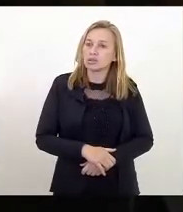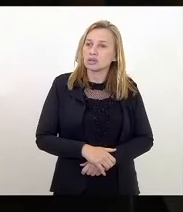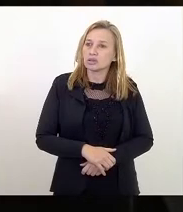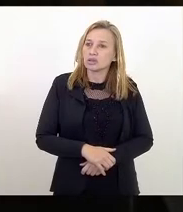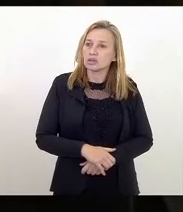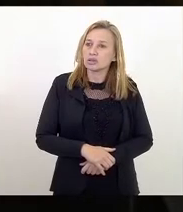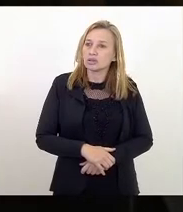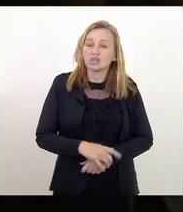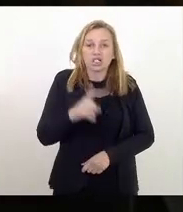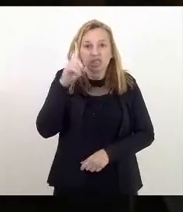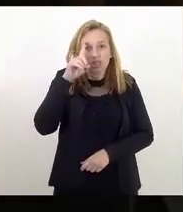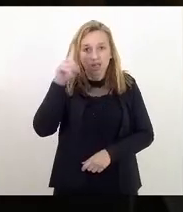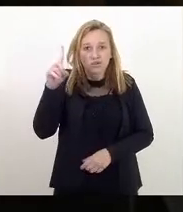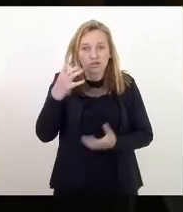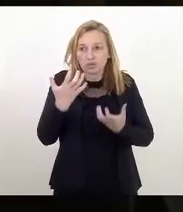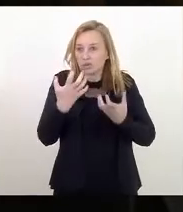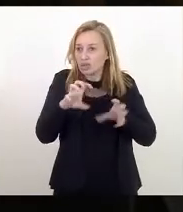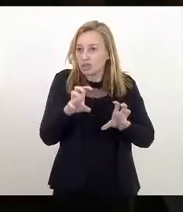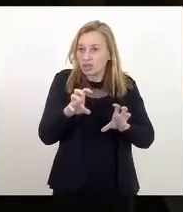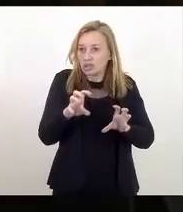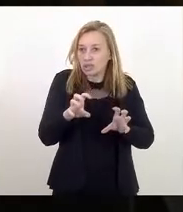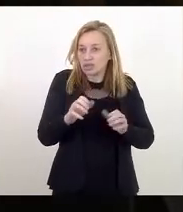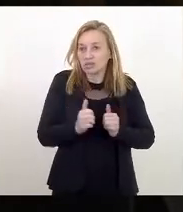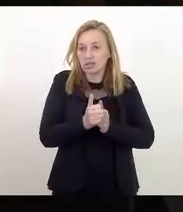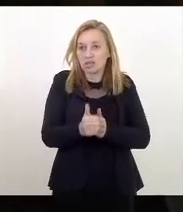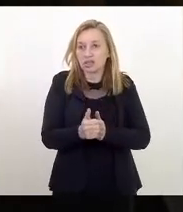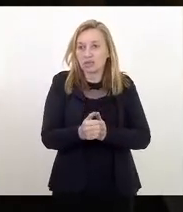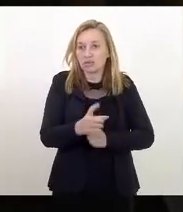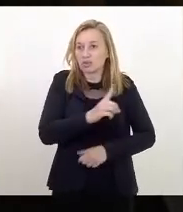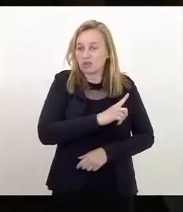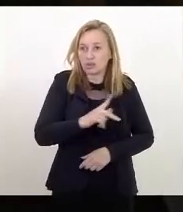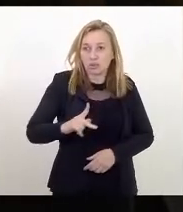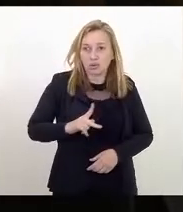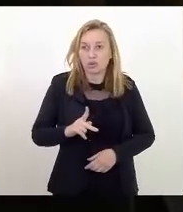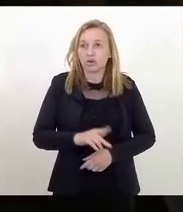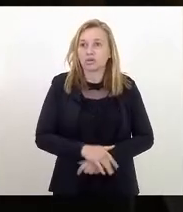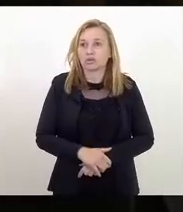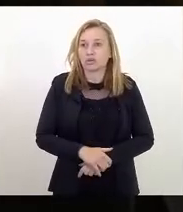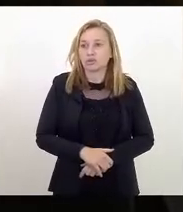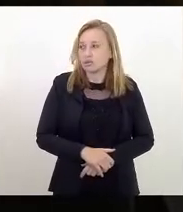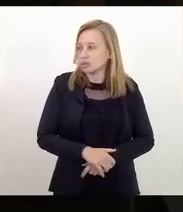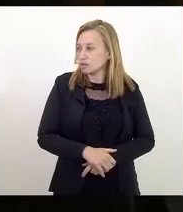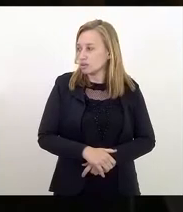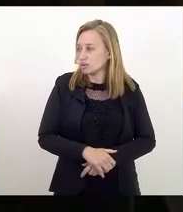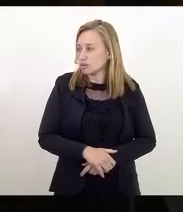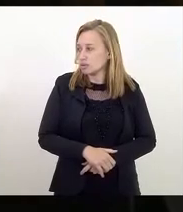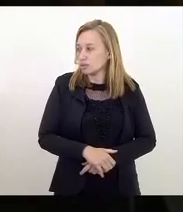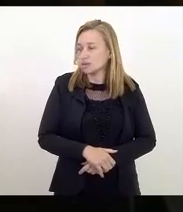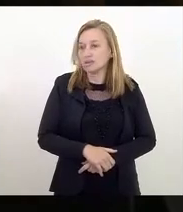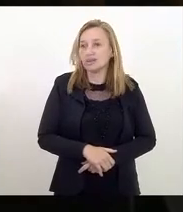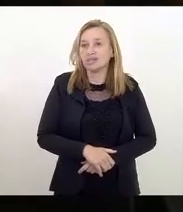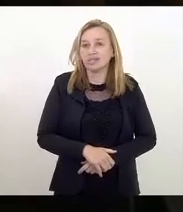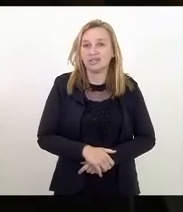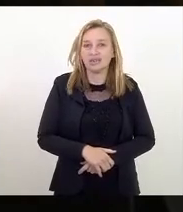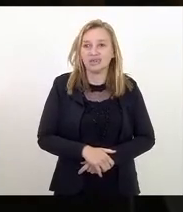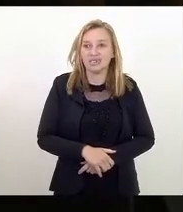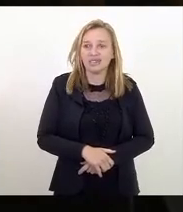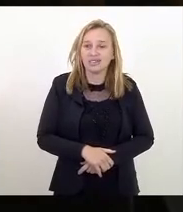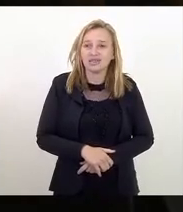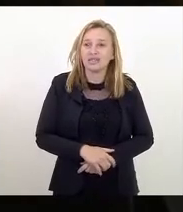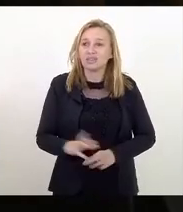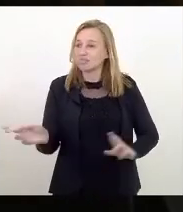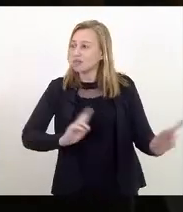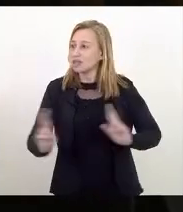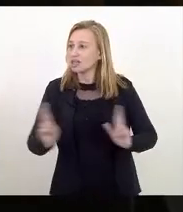e Deus não quis que eu seguisse a carreira como defensor, mas existem alguns pontos marcantes, presidente, na minha